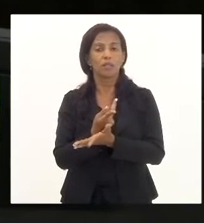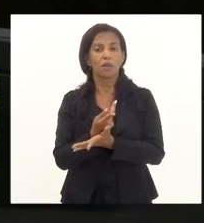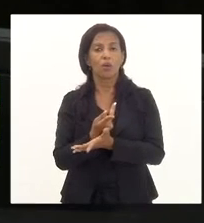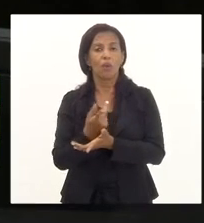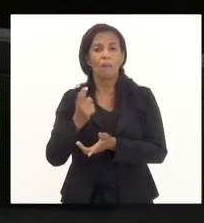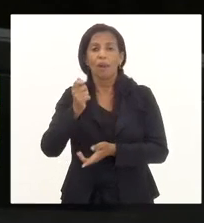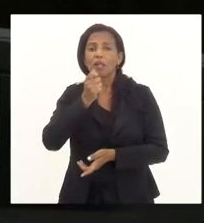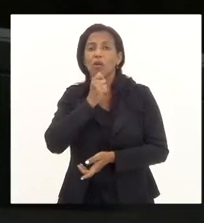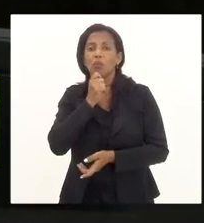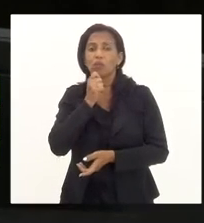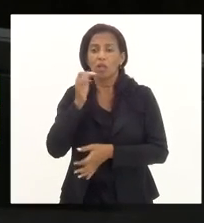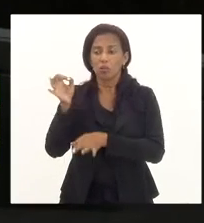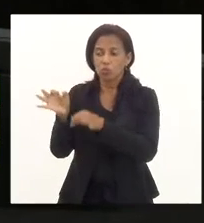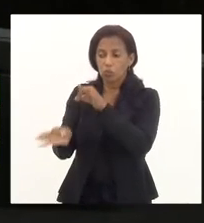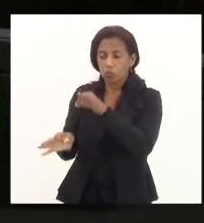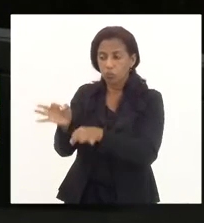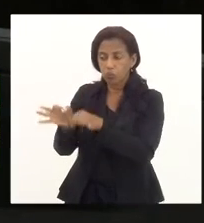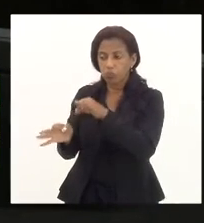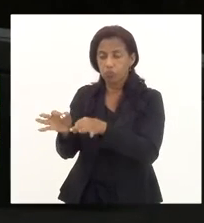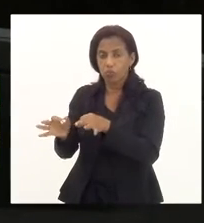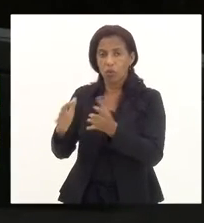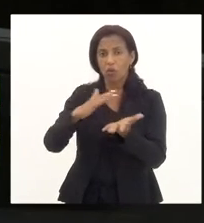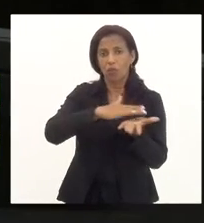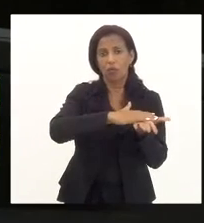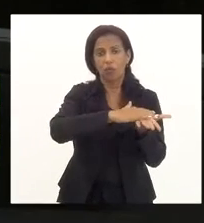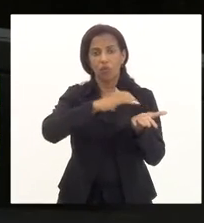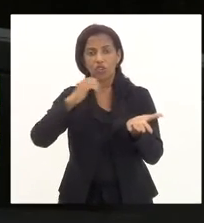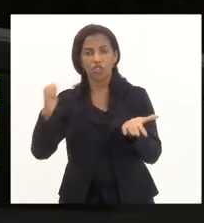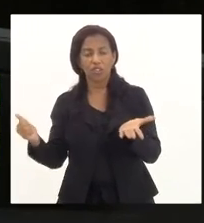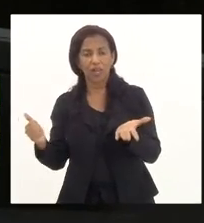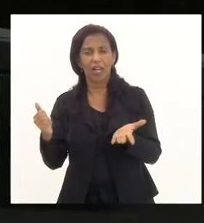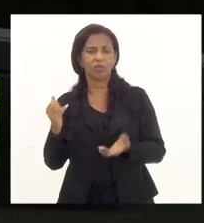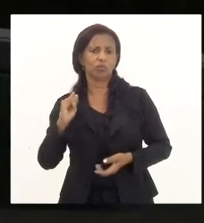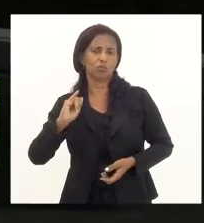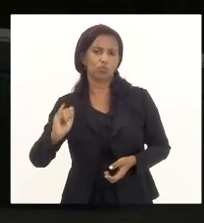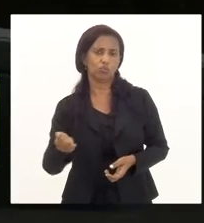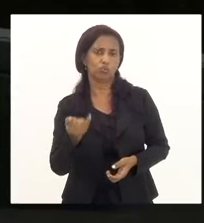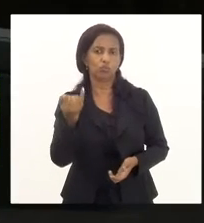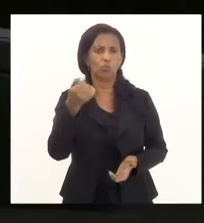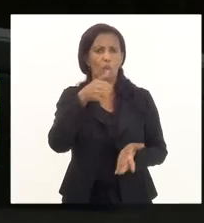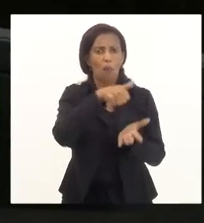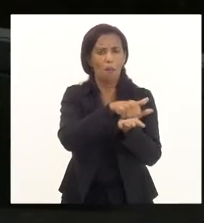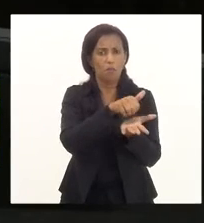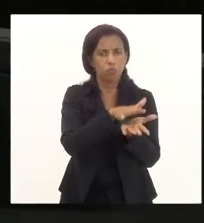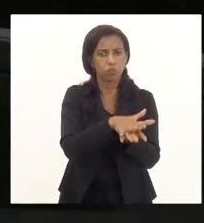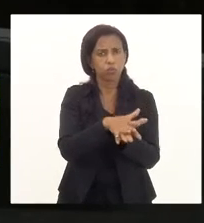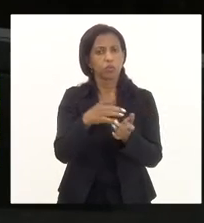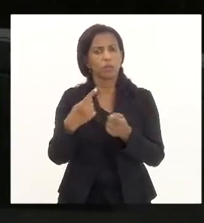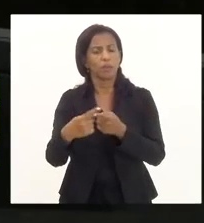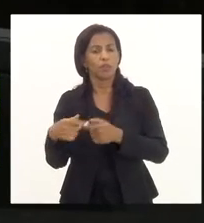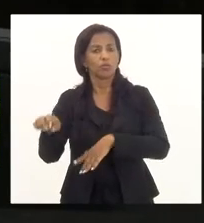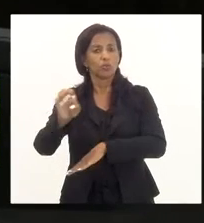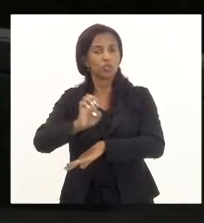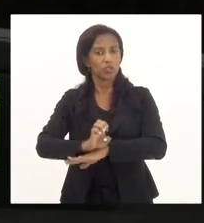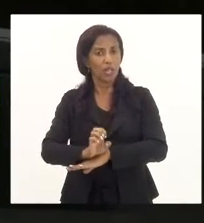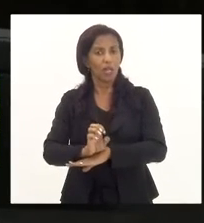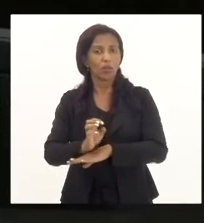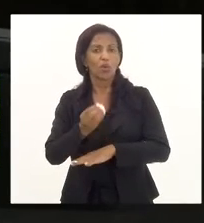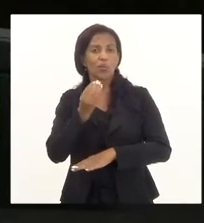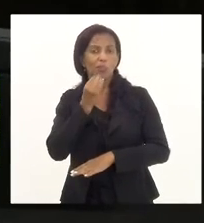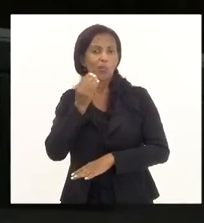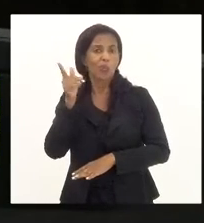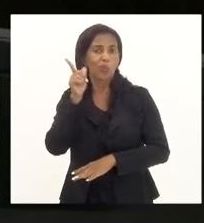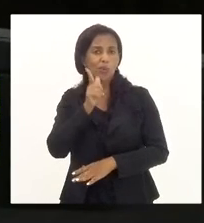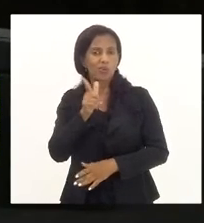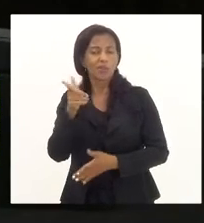haverá discussão judicial é que se foram retirados multas enfim para que o ES Rio de Janeiro pudesse